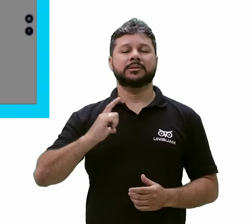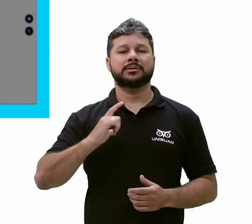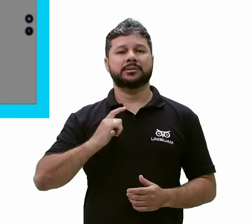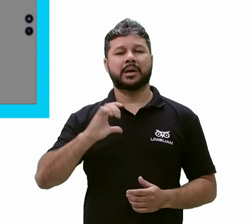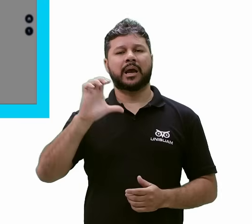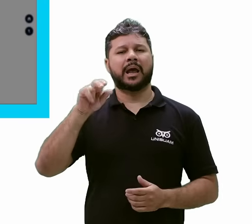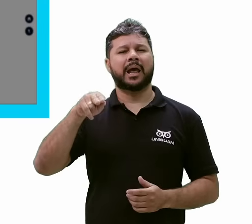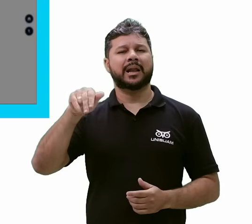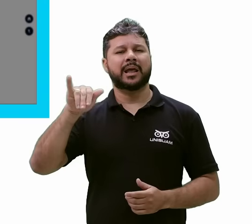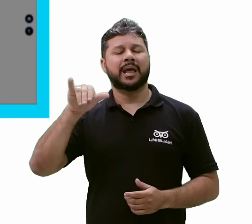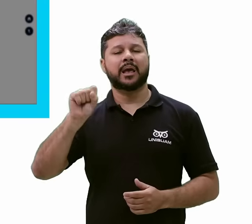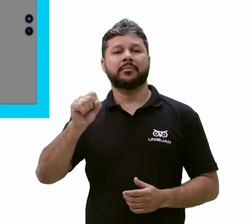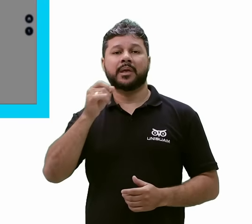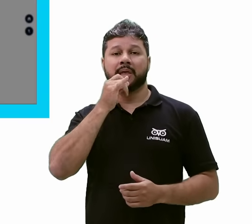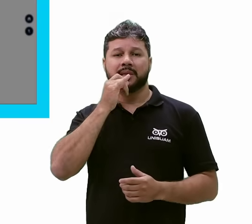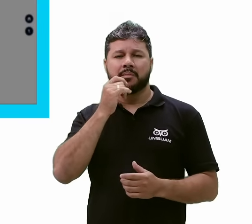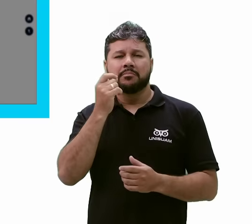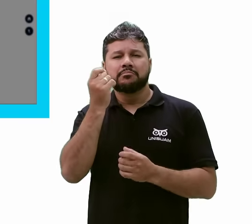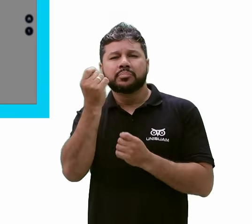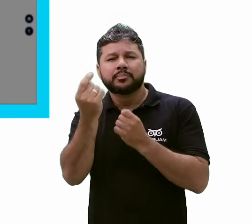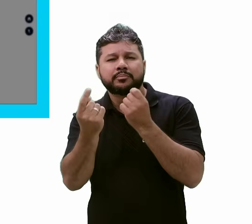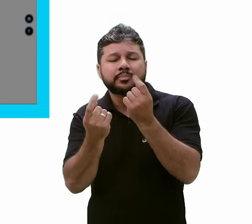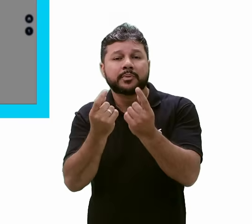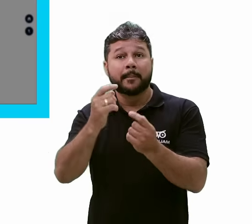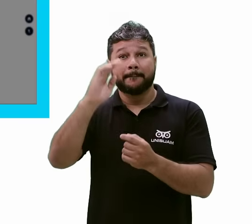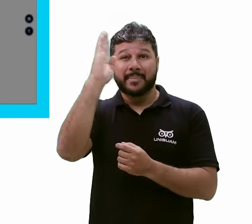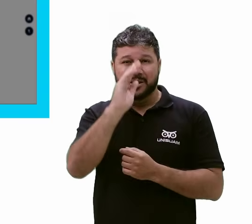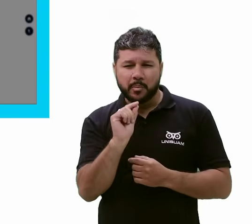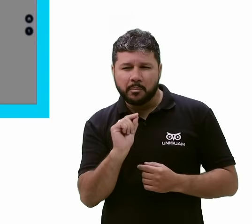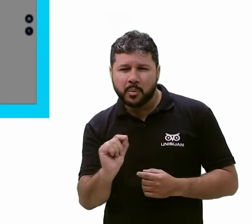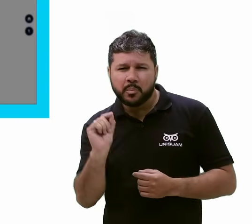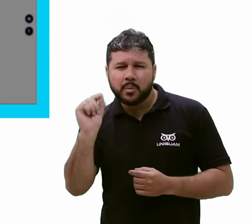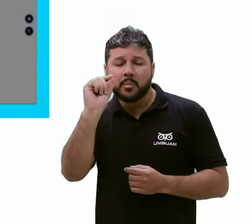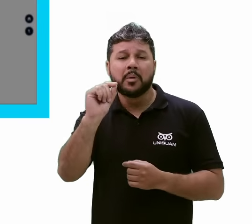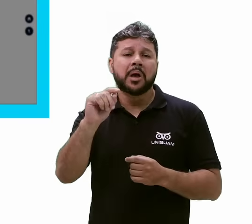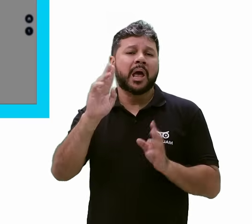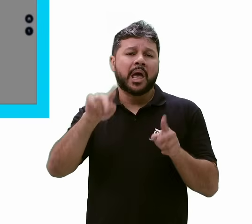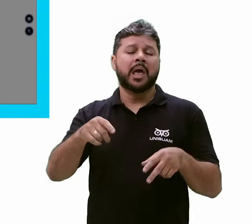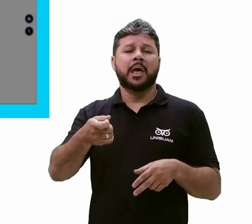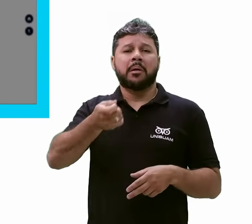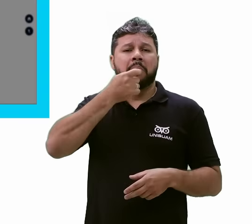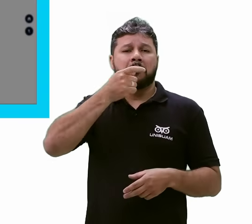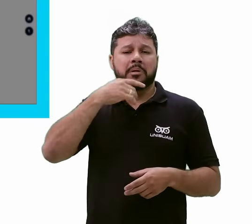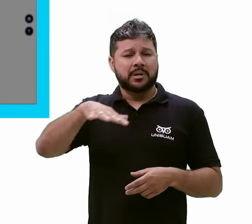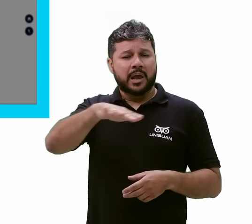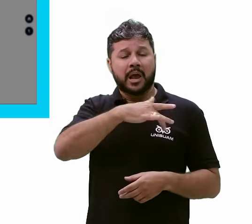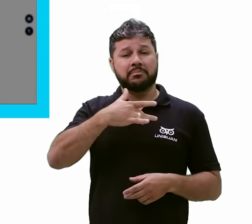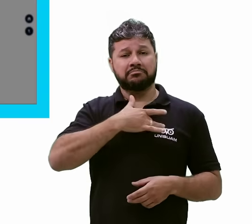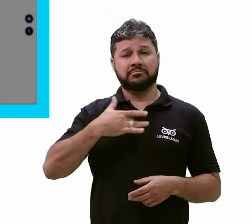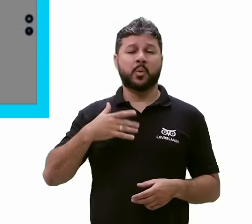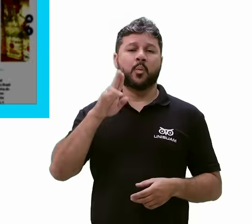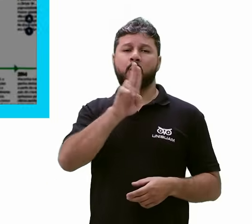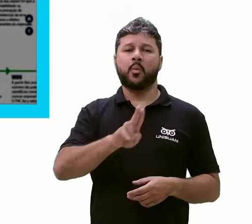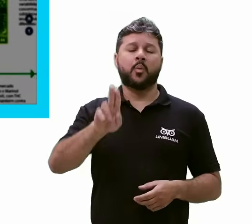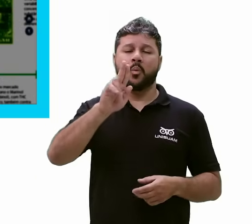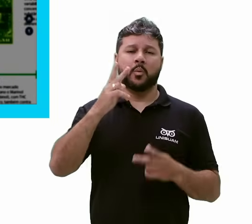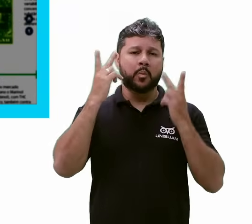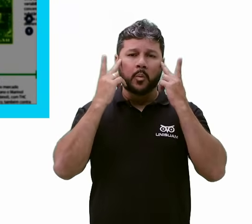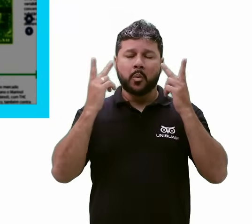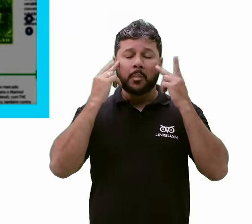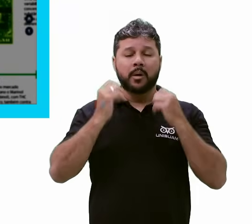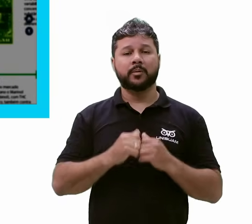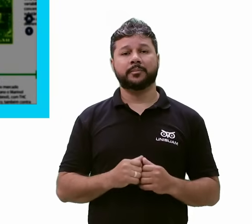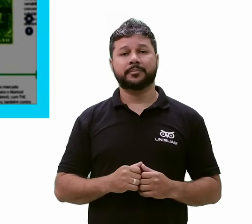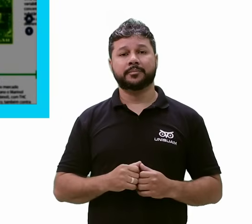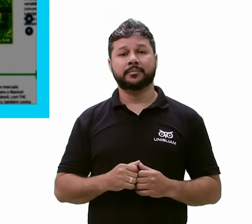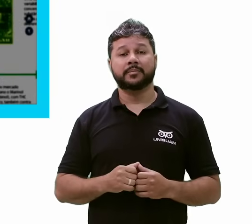tinha a cannabis assim em boticas pelo mundo, pelo Brasil, como um medicamento mesmo, né, para ser utilizado.